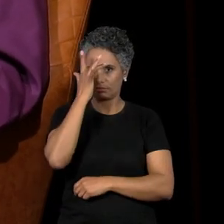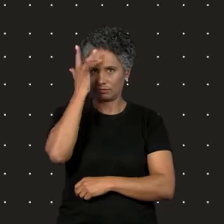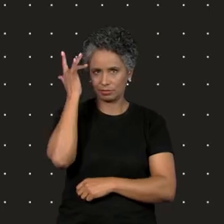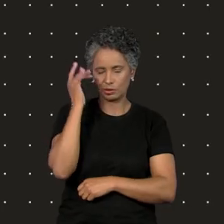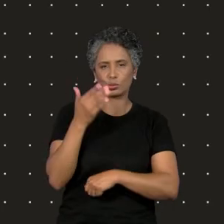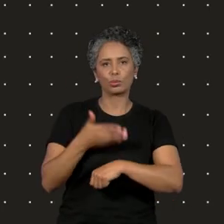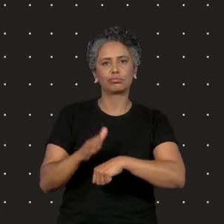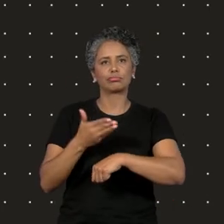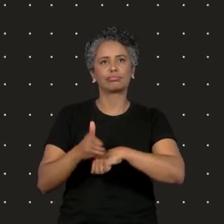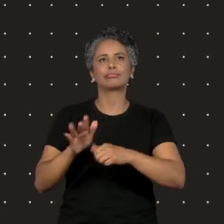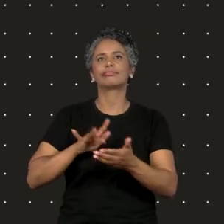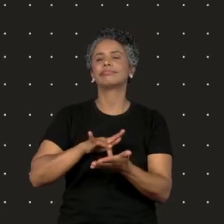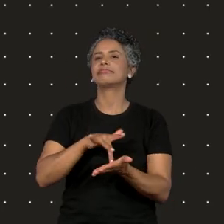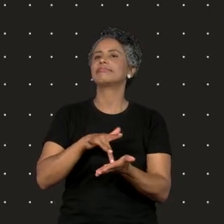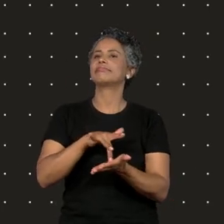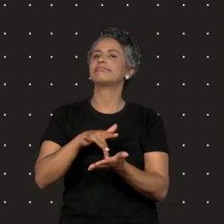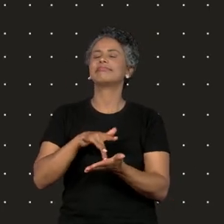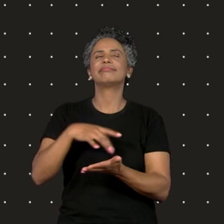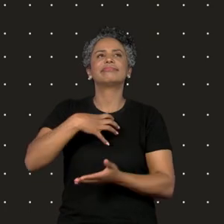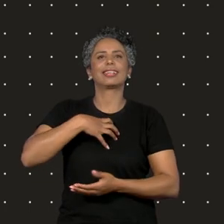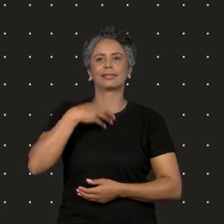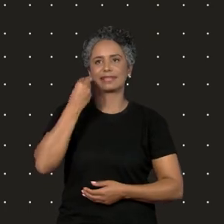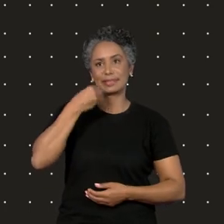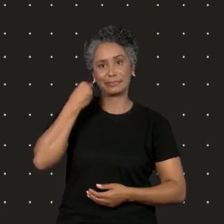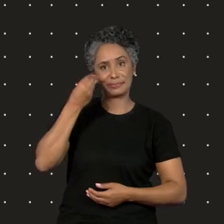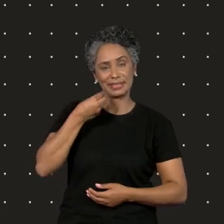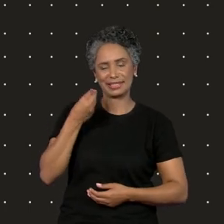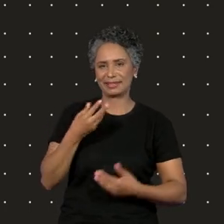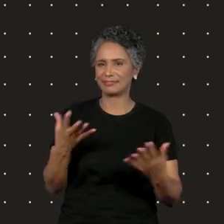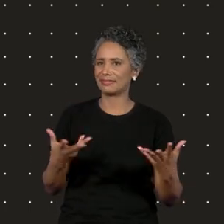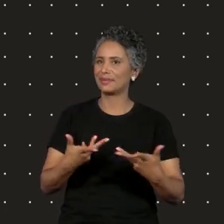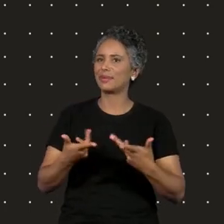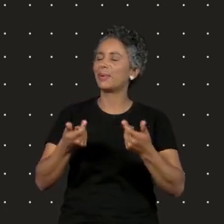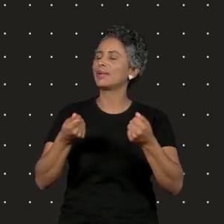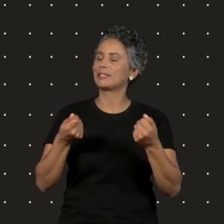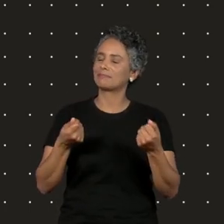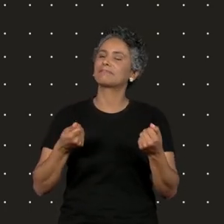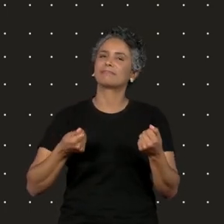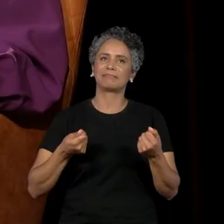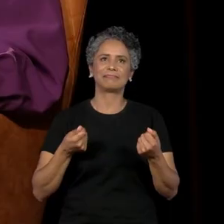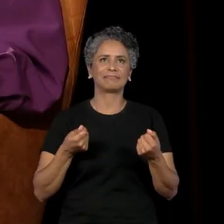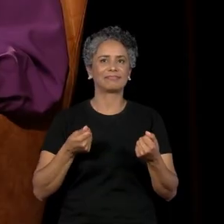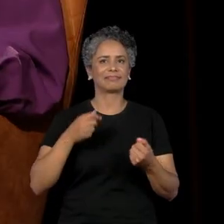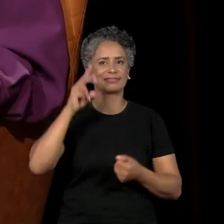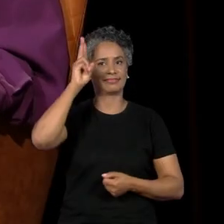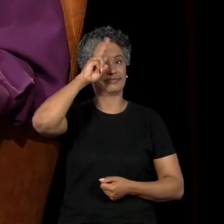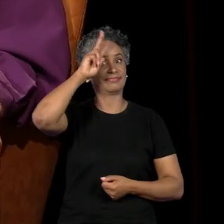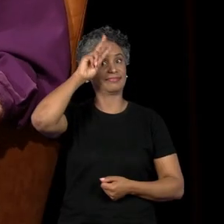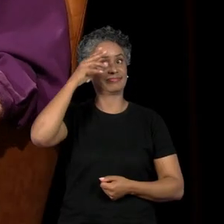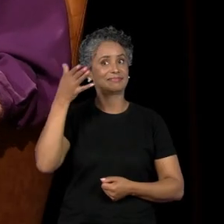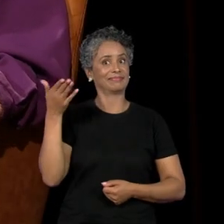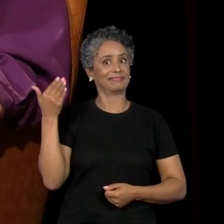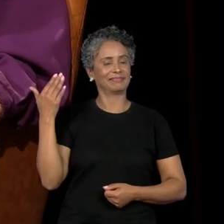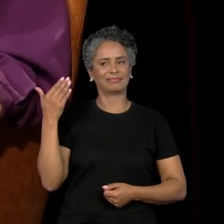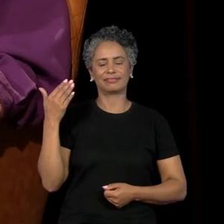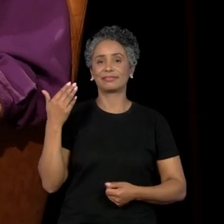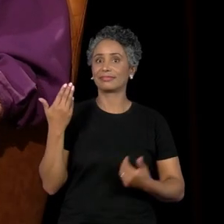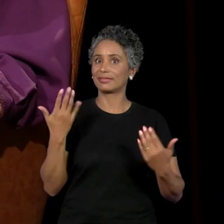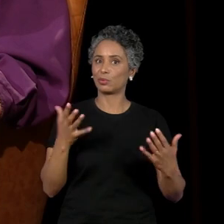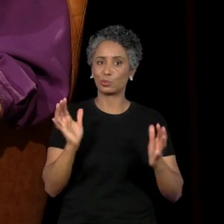foi uma experiência assim, indescritível. Falar com palavras é pouco. Vamos nos maquiar lá fora